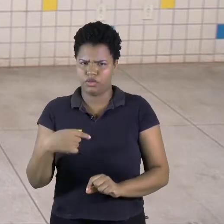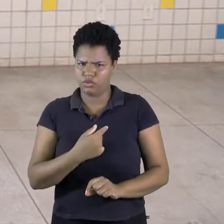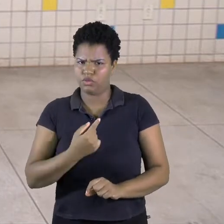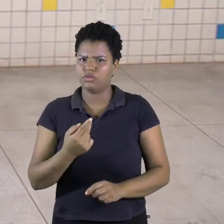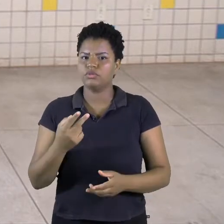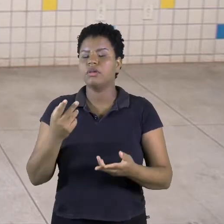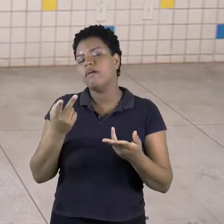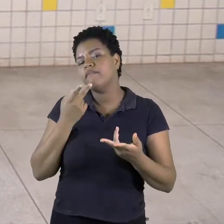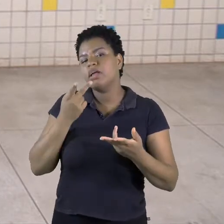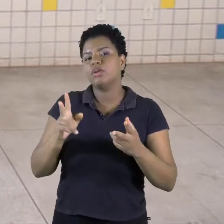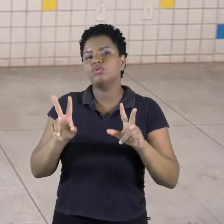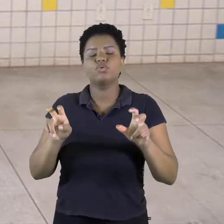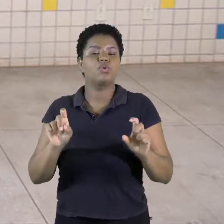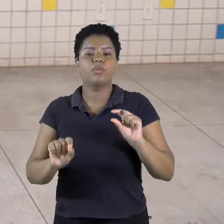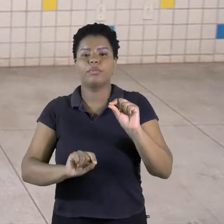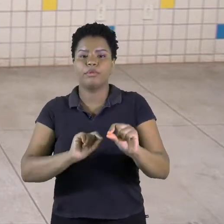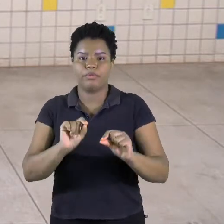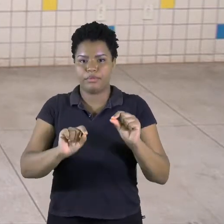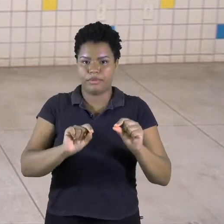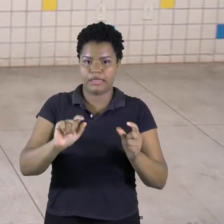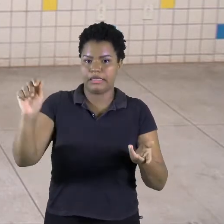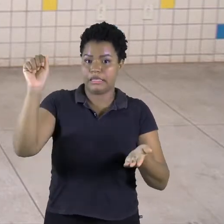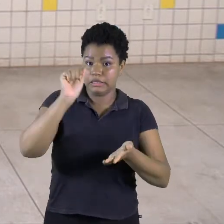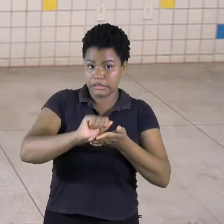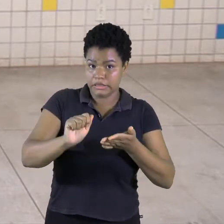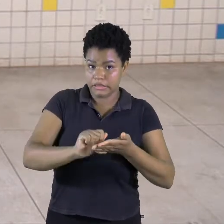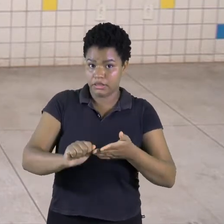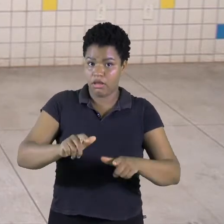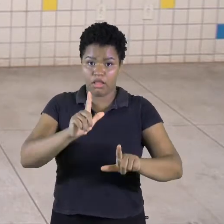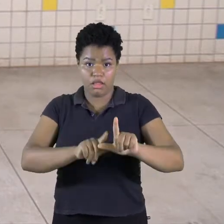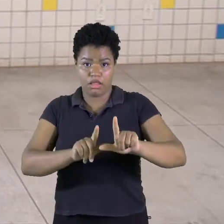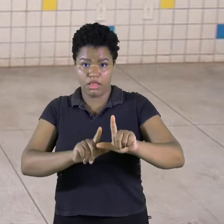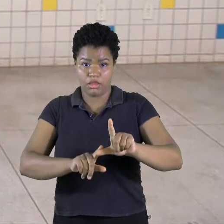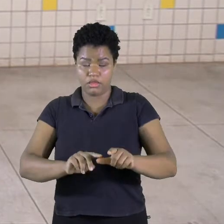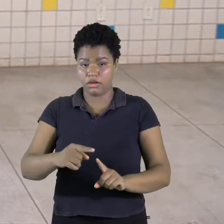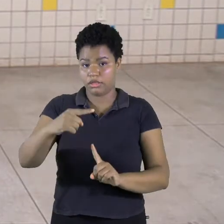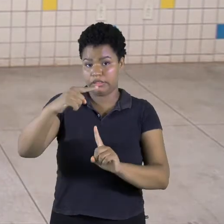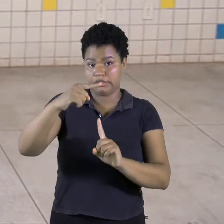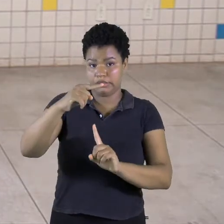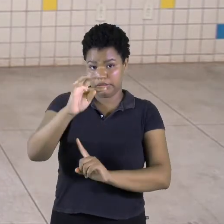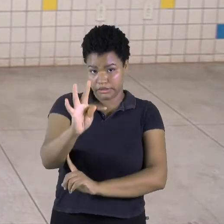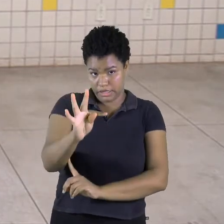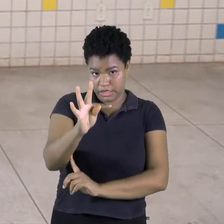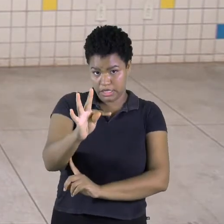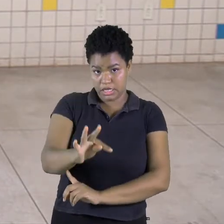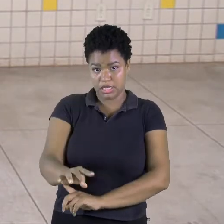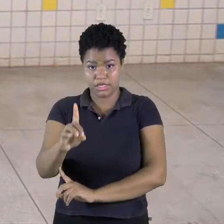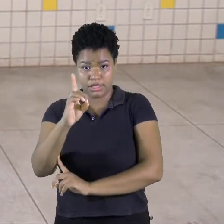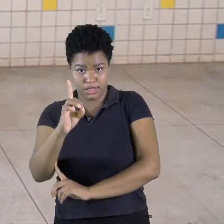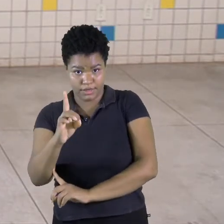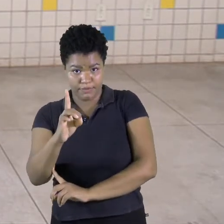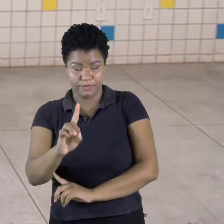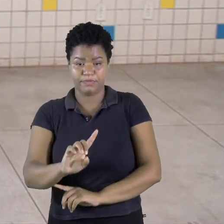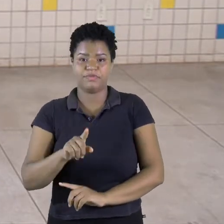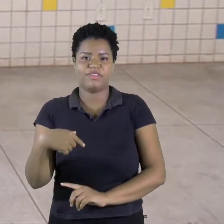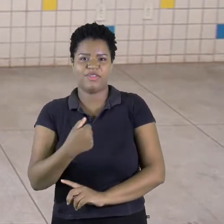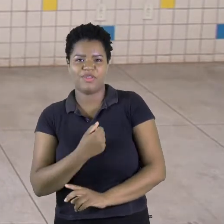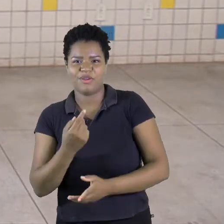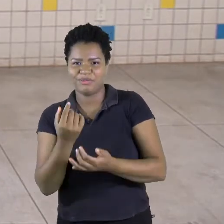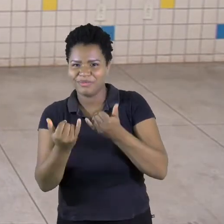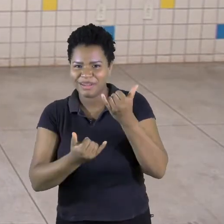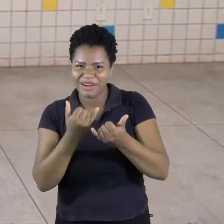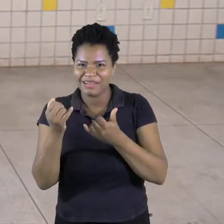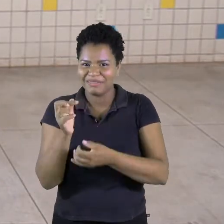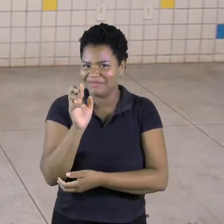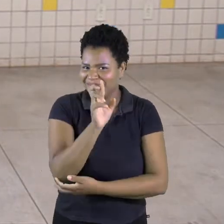fechamos a nossa aula falando da escrita com as letras T e D. E também nós brincamos de detetive, lembra?